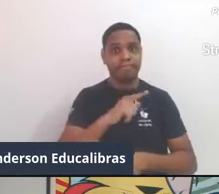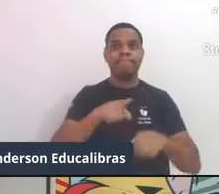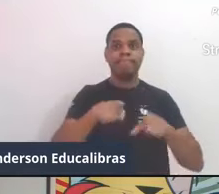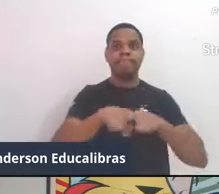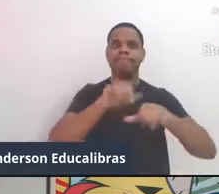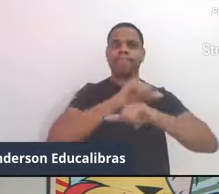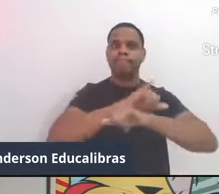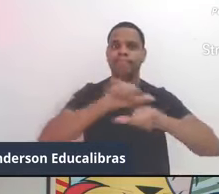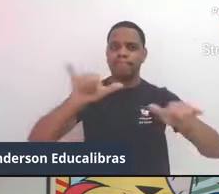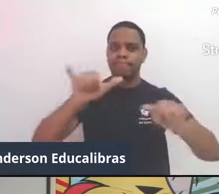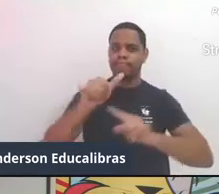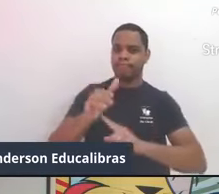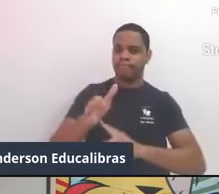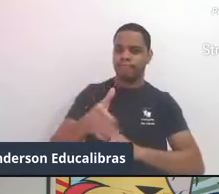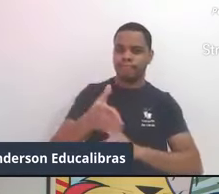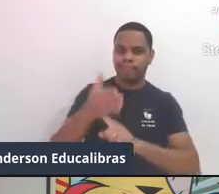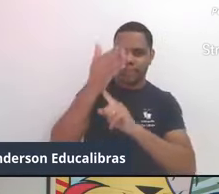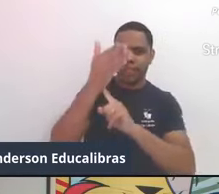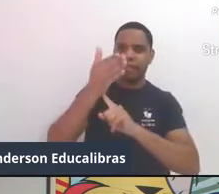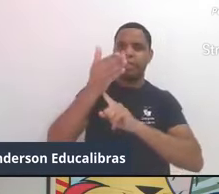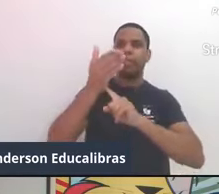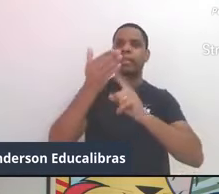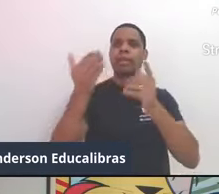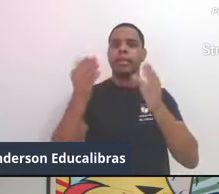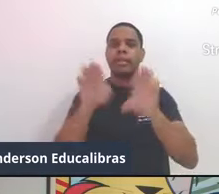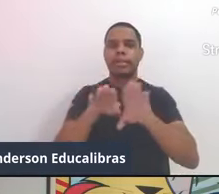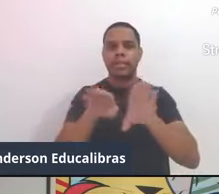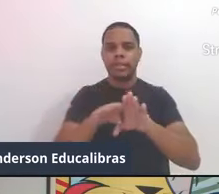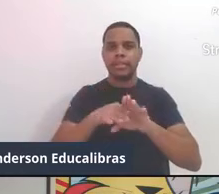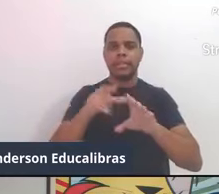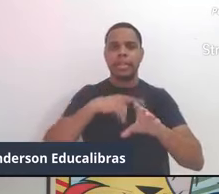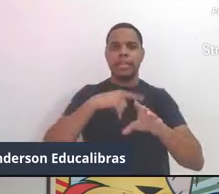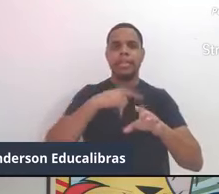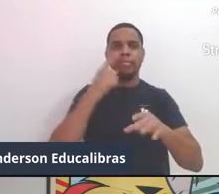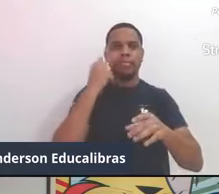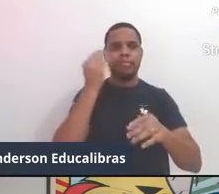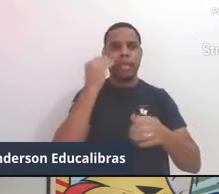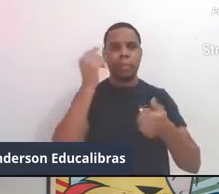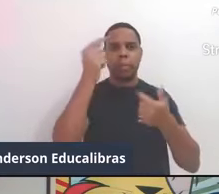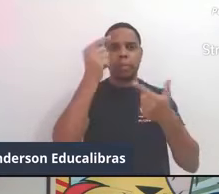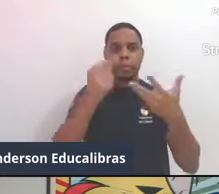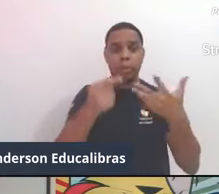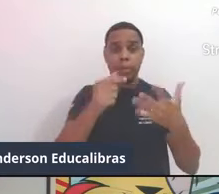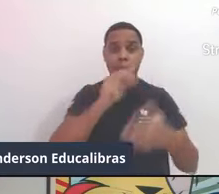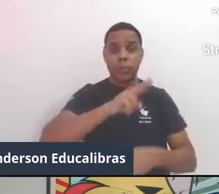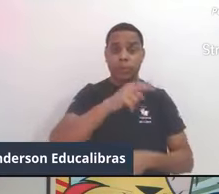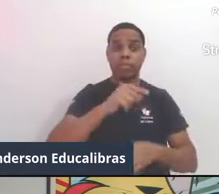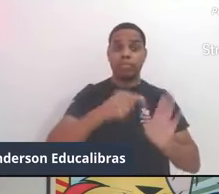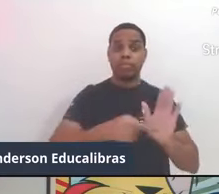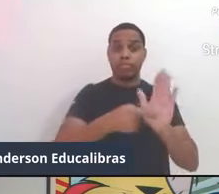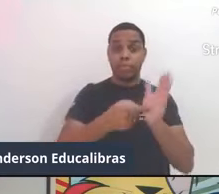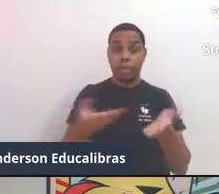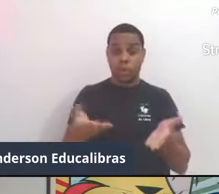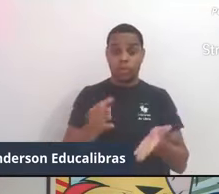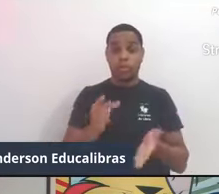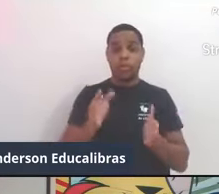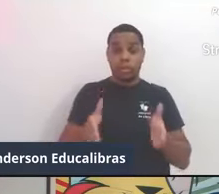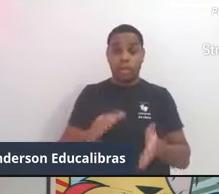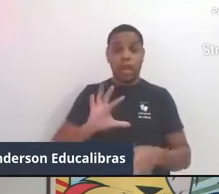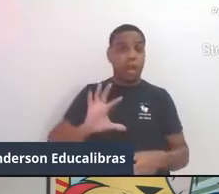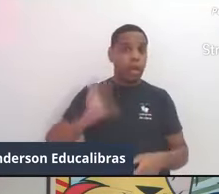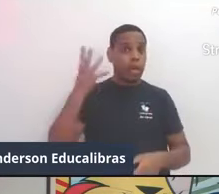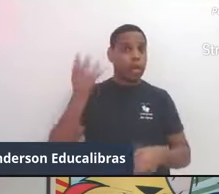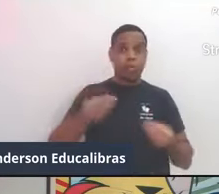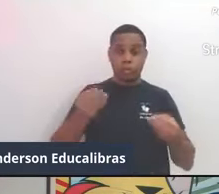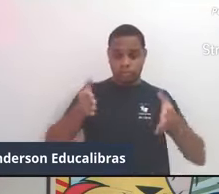termos de tecnologias, em termos de opções que nós tivemos, a realidade atual e inclusive,